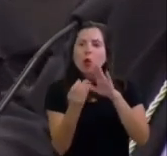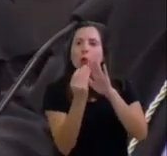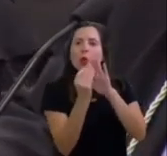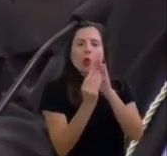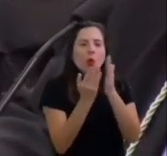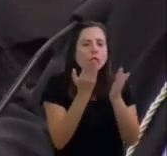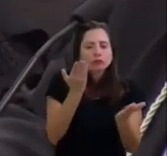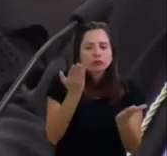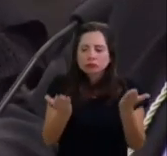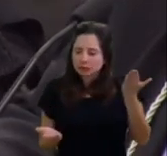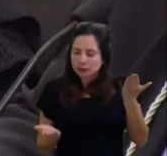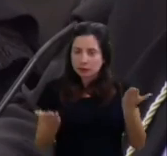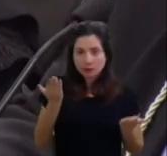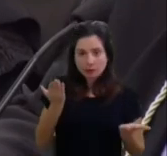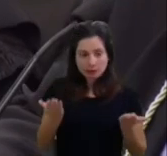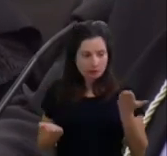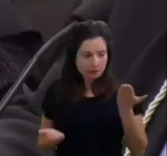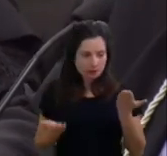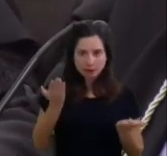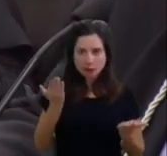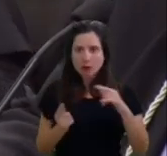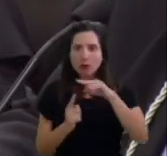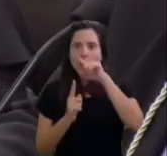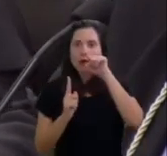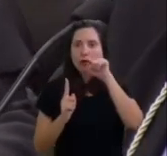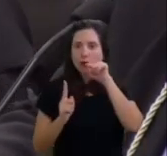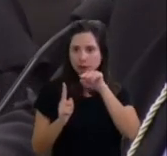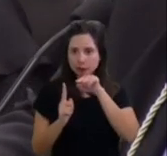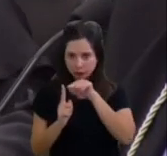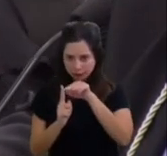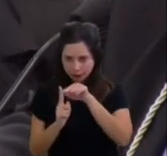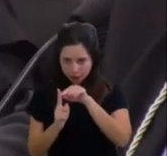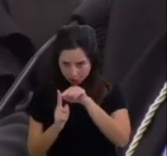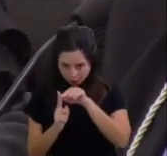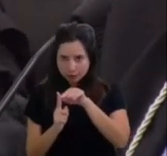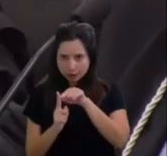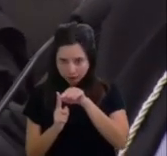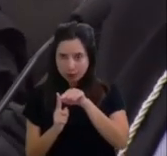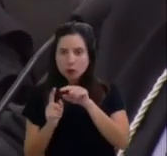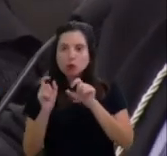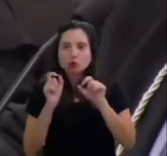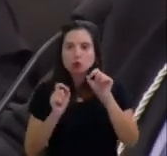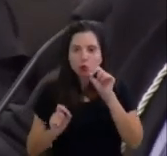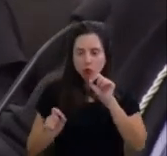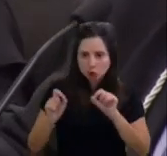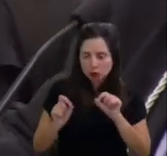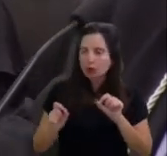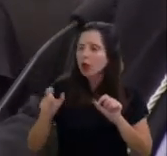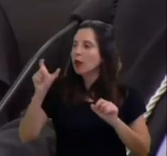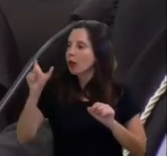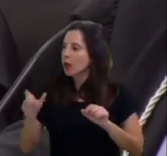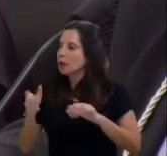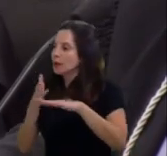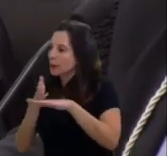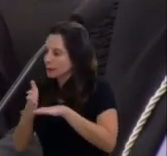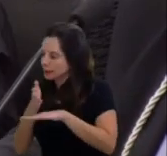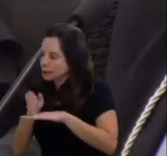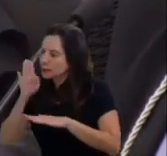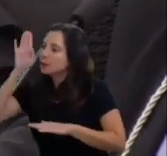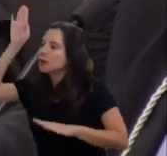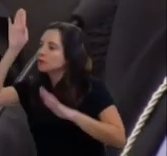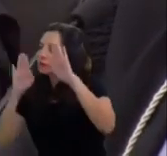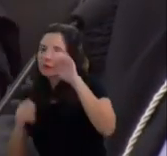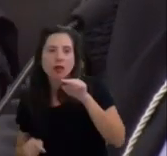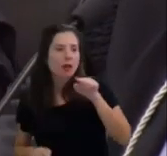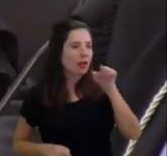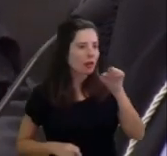objetiva, sem considerar eventual preponderância da participação de um ou de outro pré-candidato